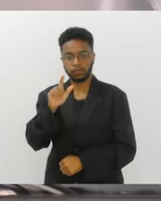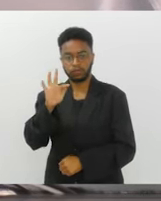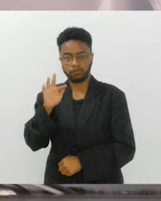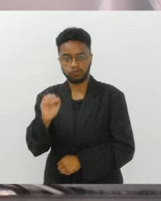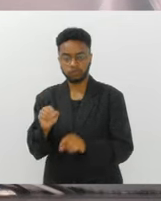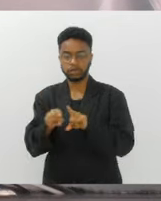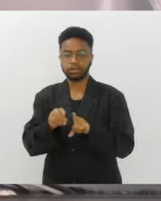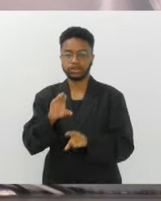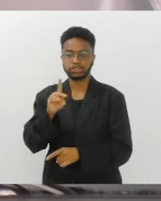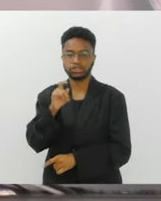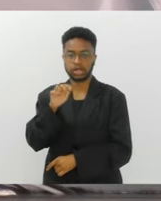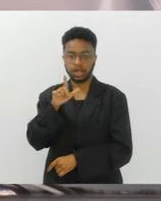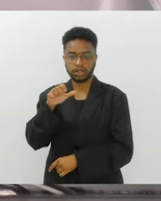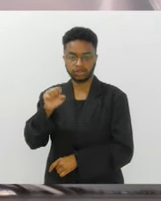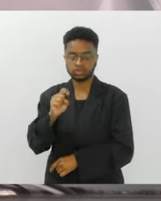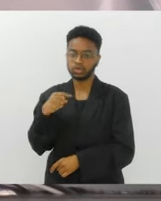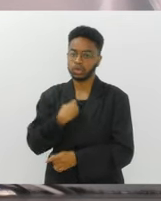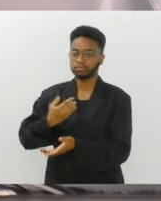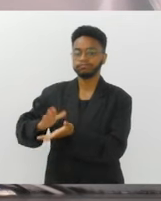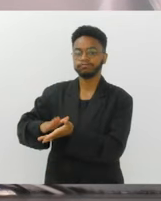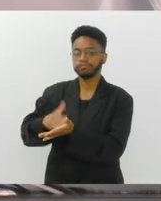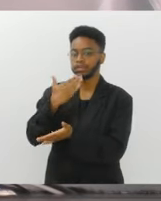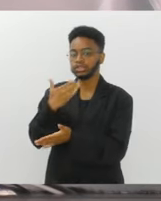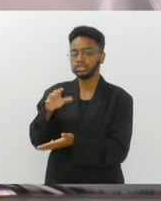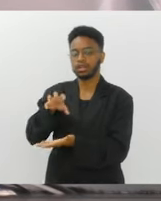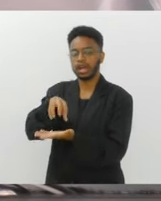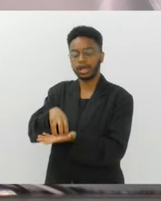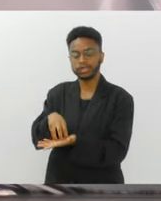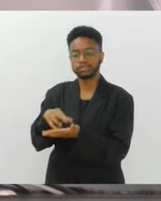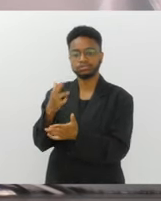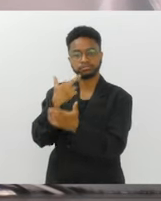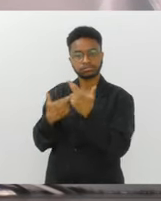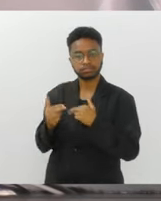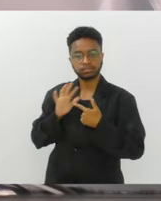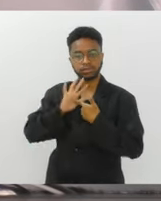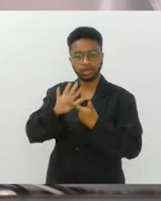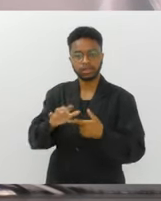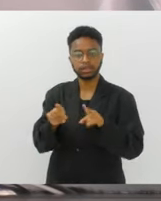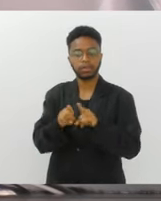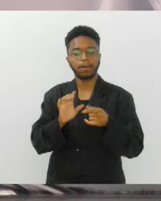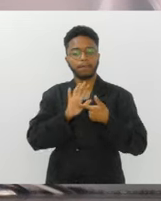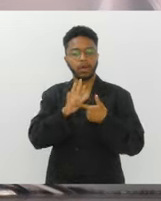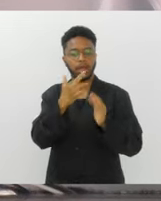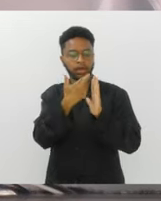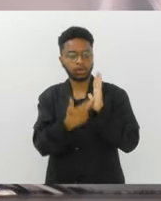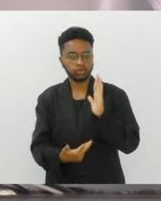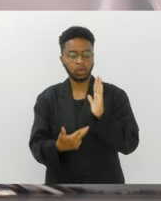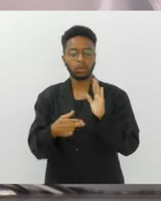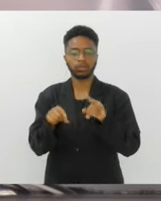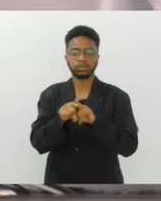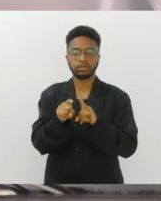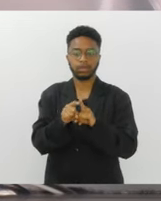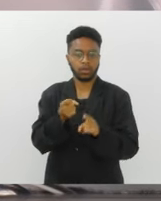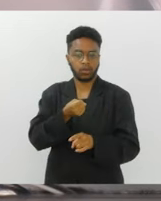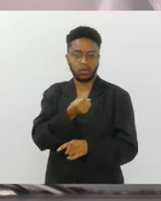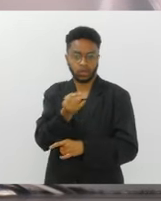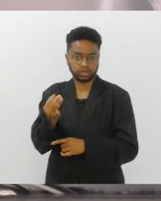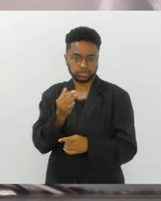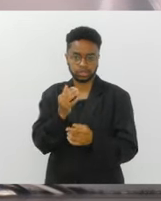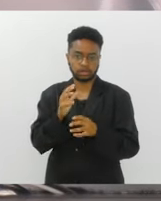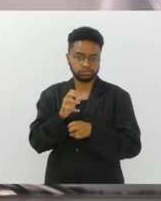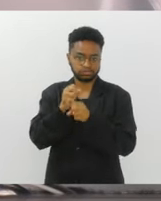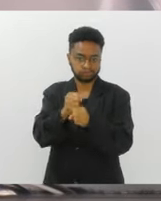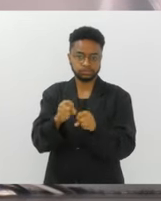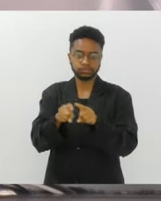dar vigor e cobrar da agência os resultados, e que apresente números, apresente relatórios, e que possa efetivamente, nesse momento